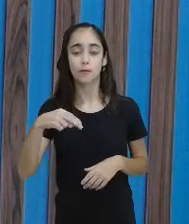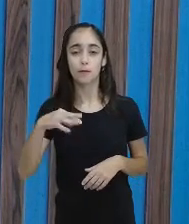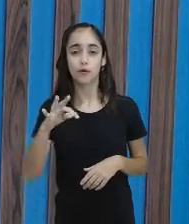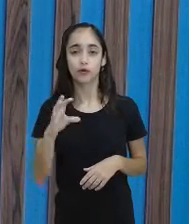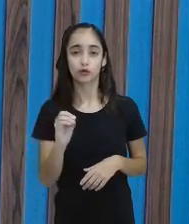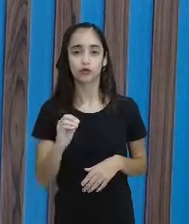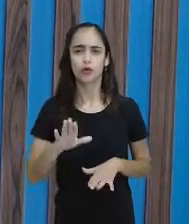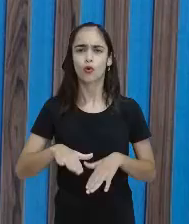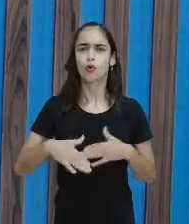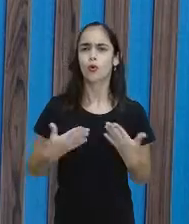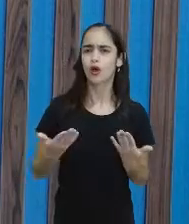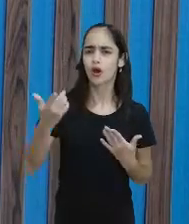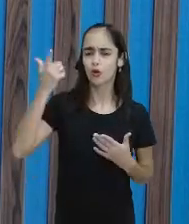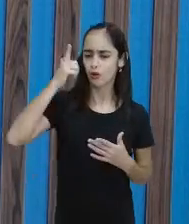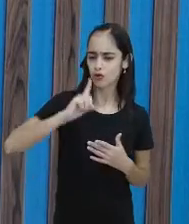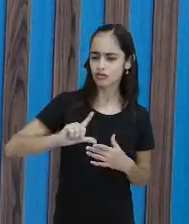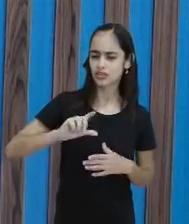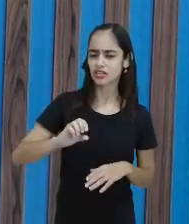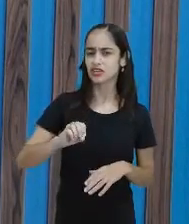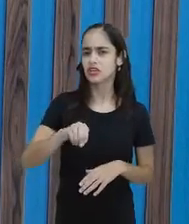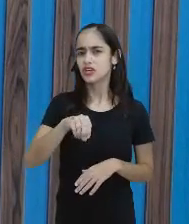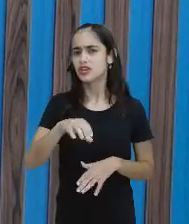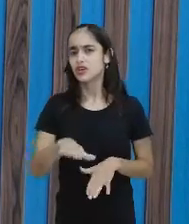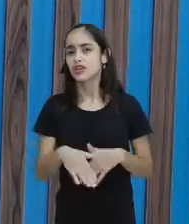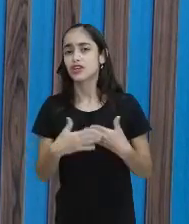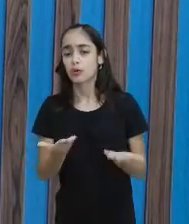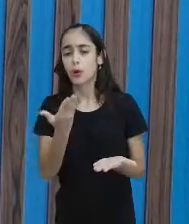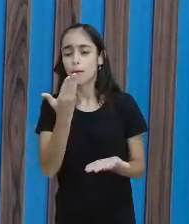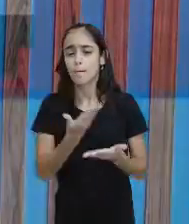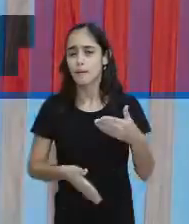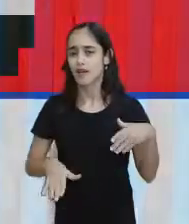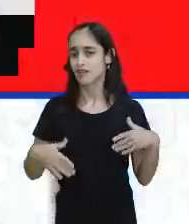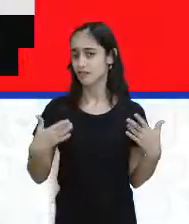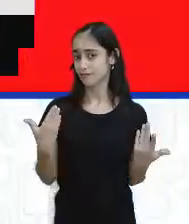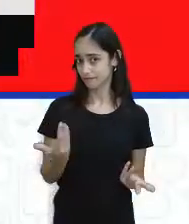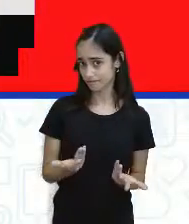ganha e quem perde. Então, isso também faz parte aí